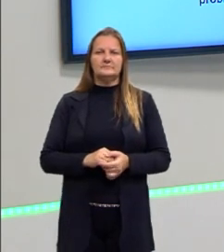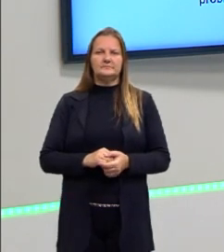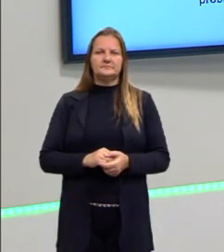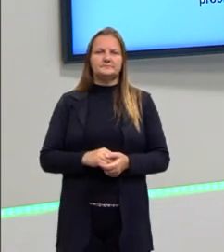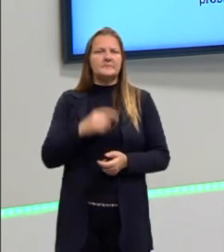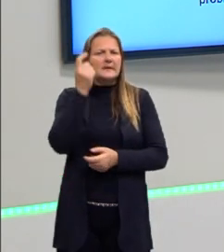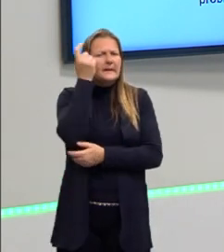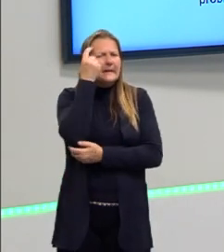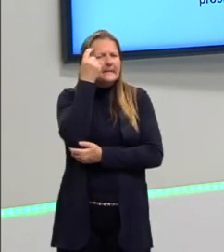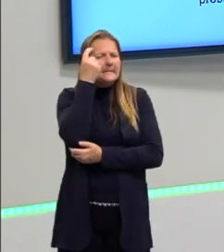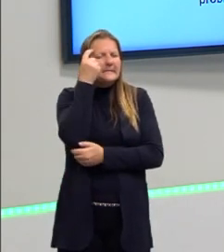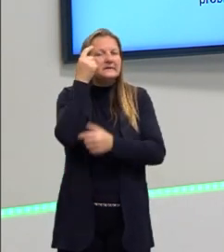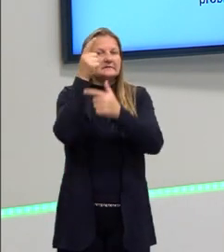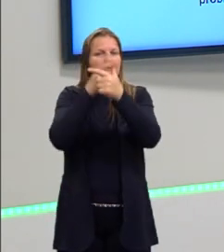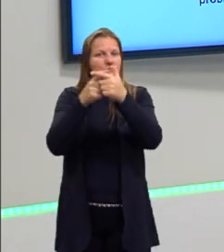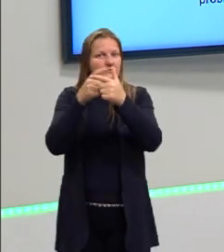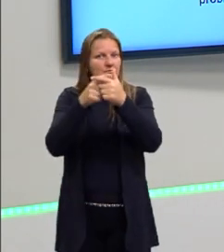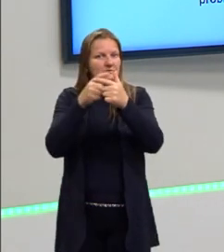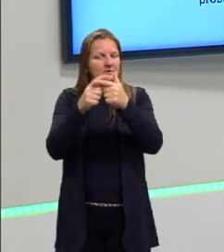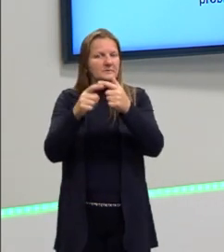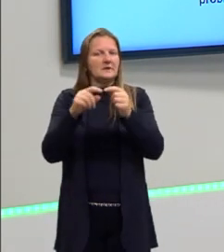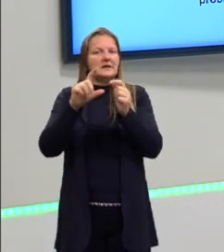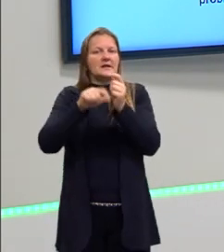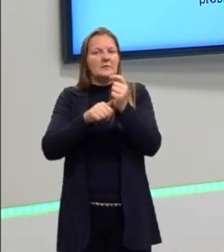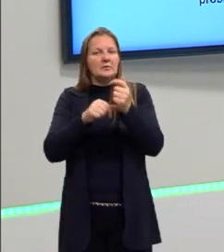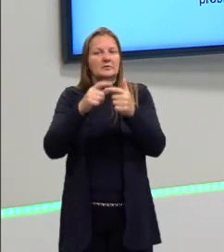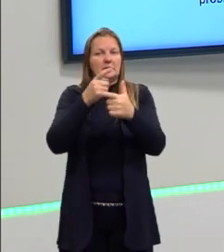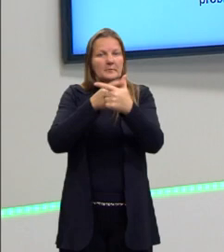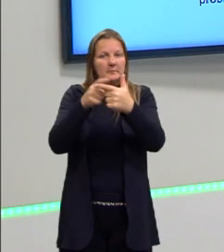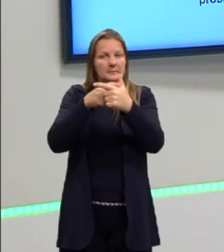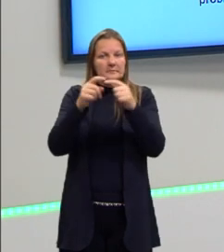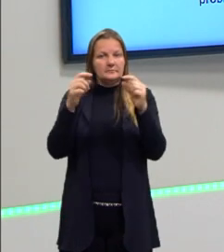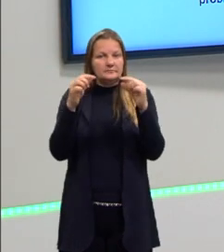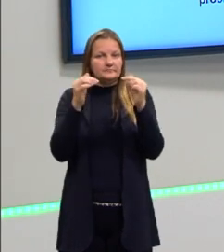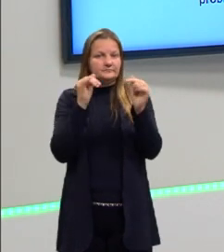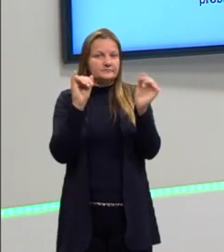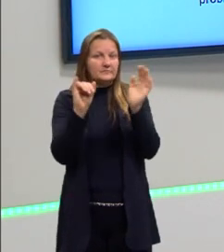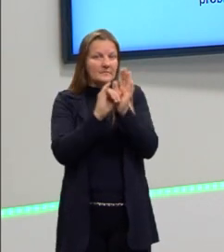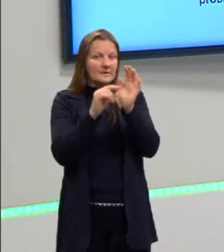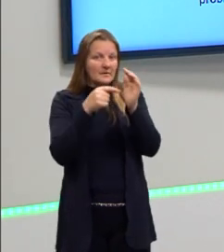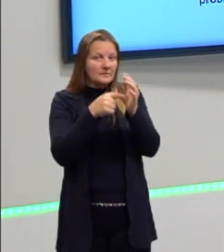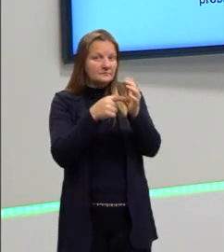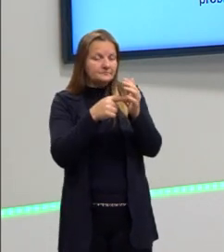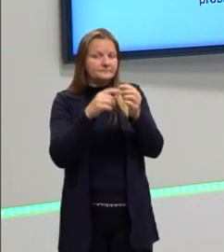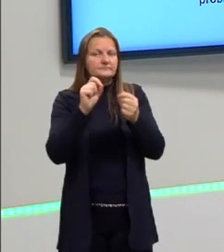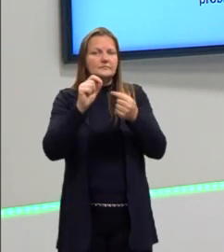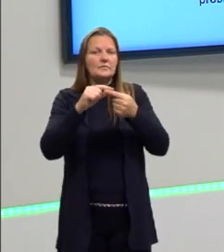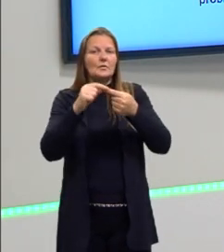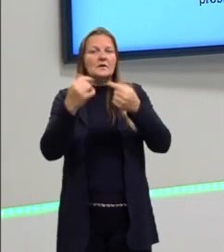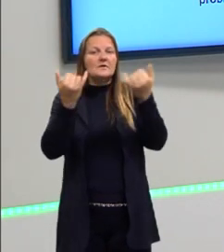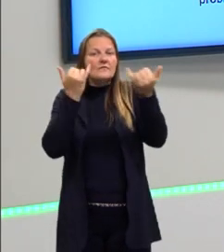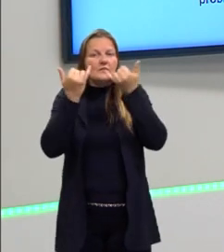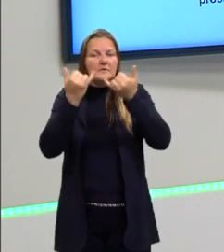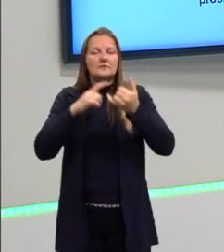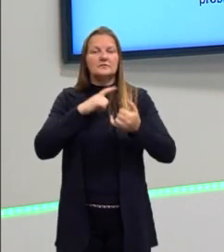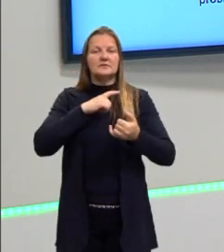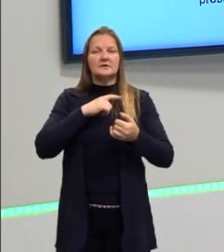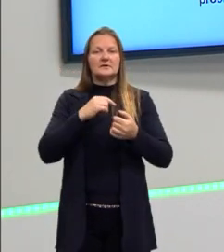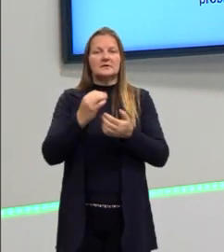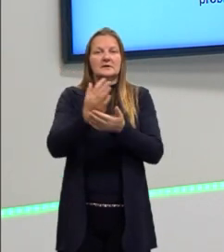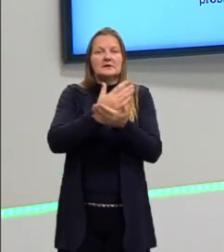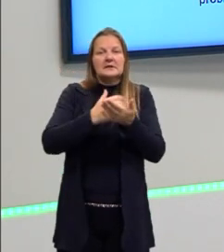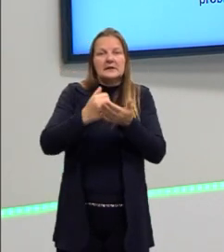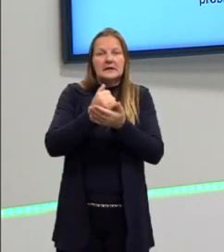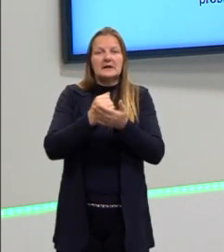pensar na problemática e identifiquei a problemática Quais são as informações que eu tenho sobre essa problemática tá